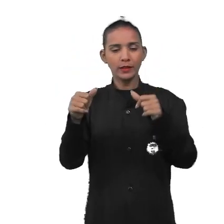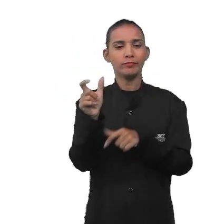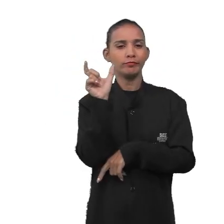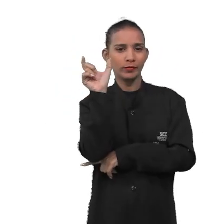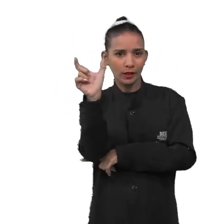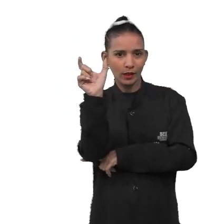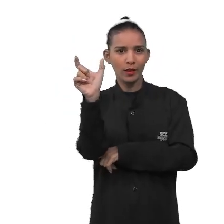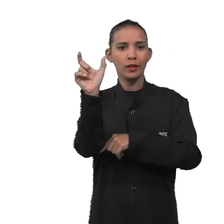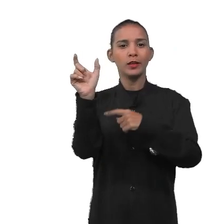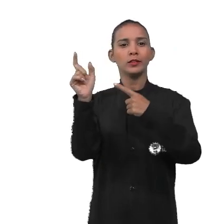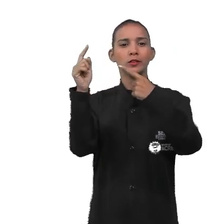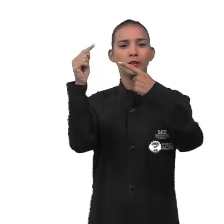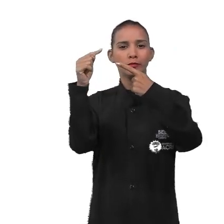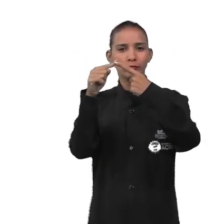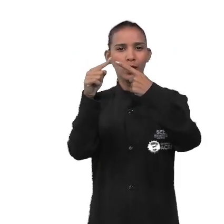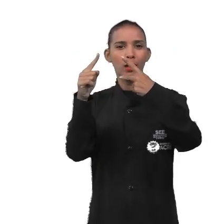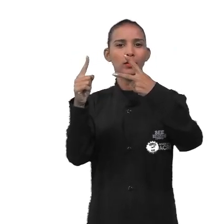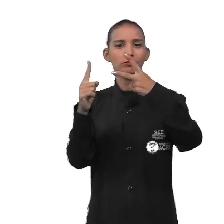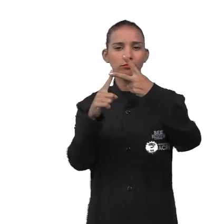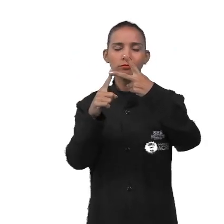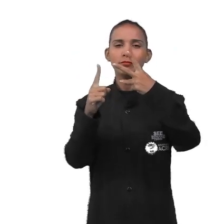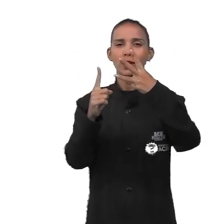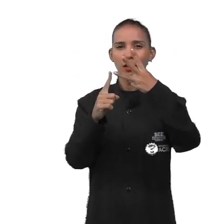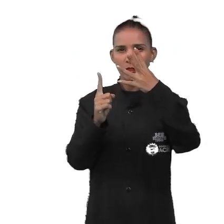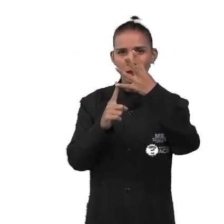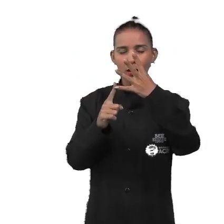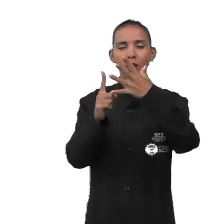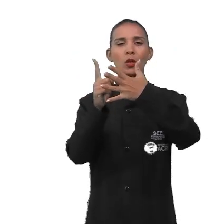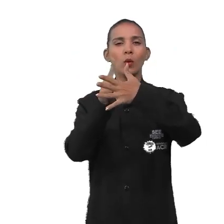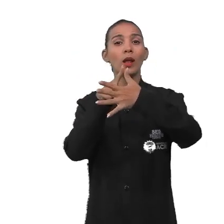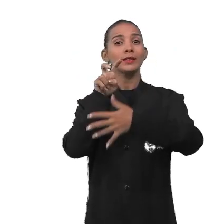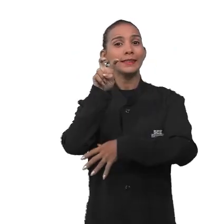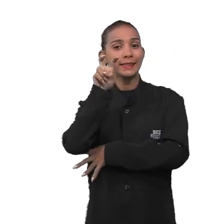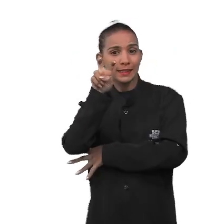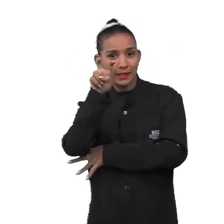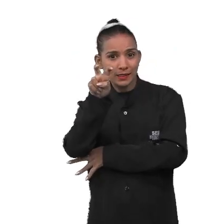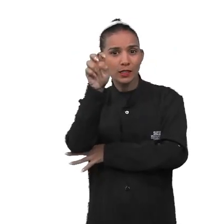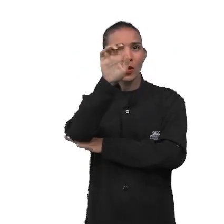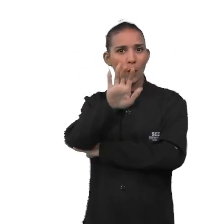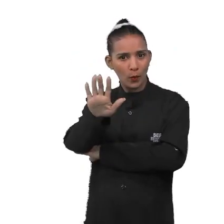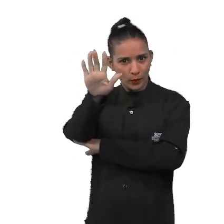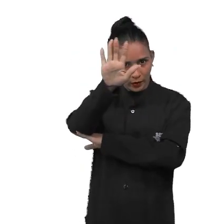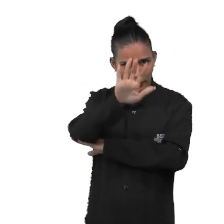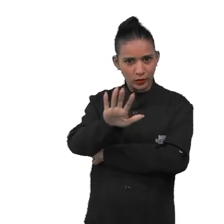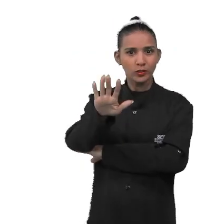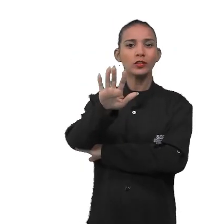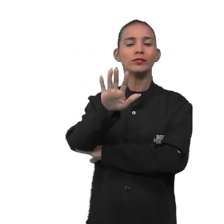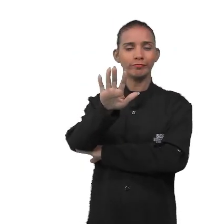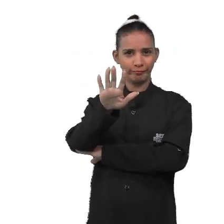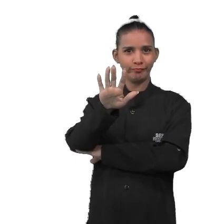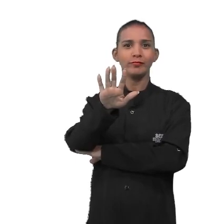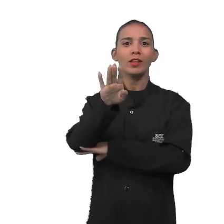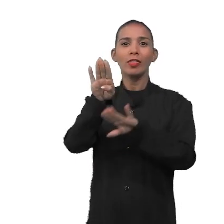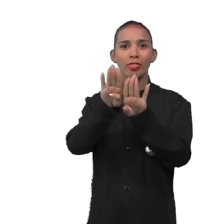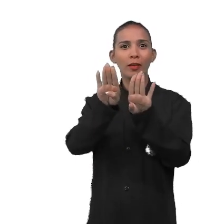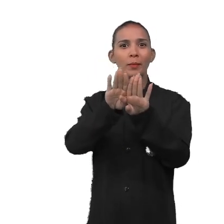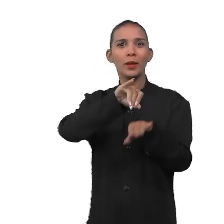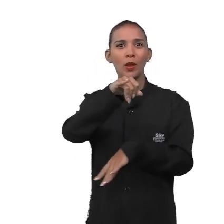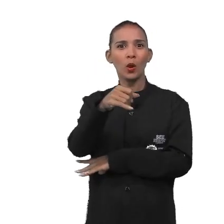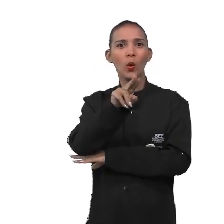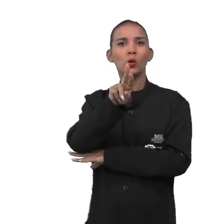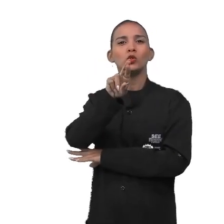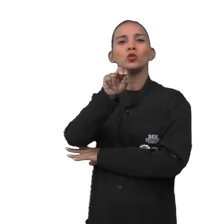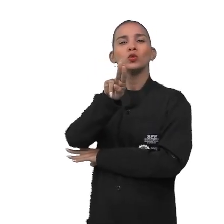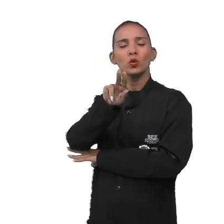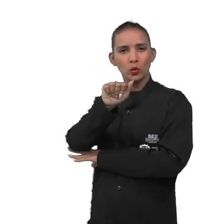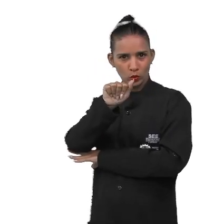Acre, Purus, Tarauacá-Envira e, não menos importante, a regional do Juruá, que seguem